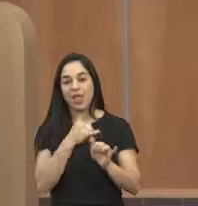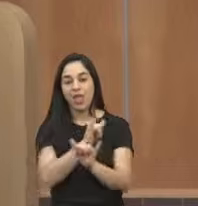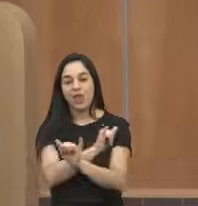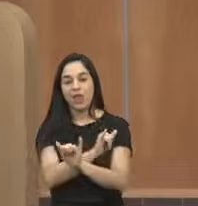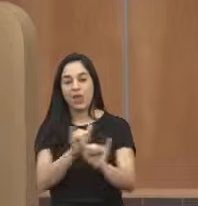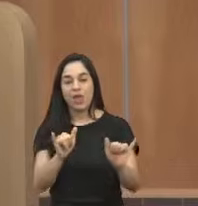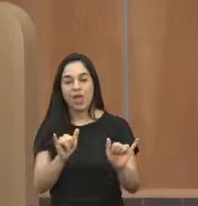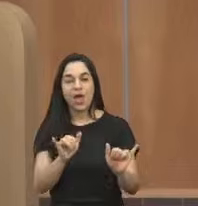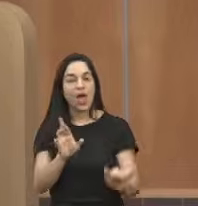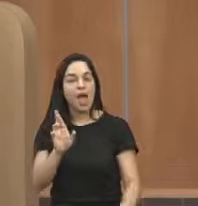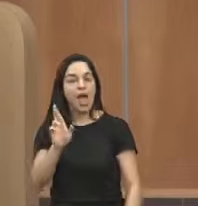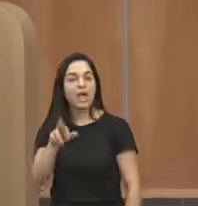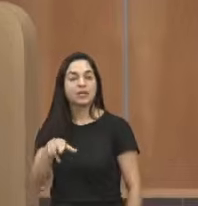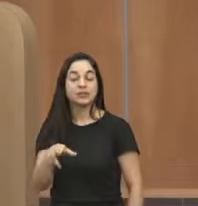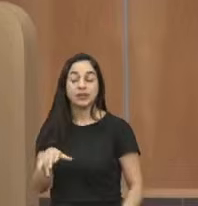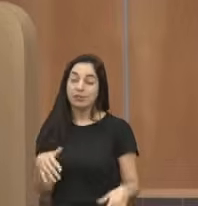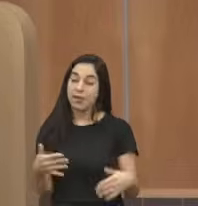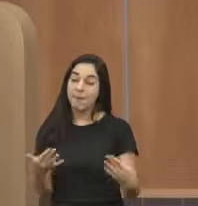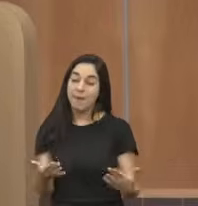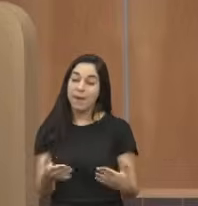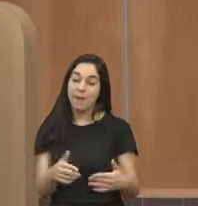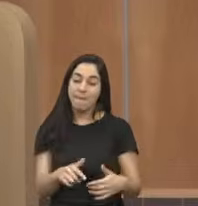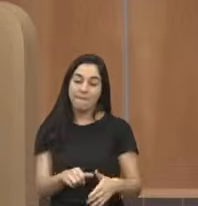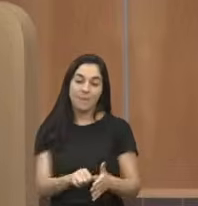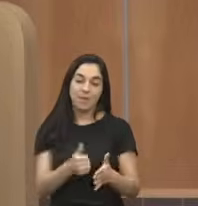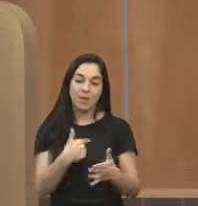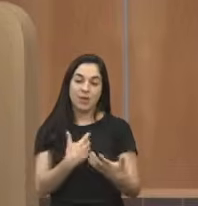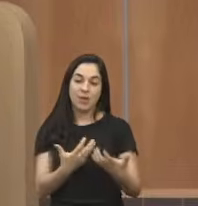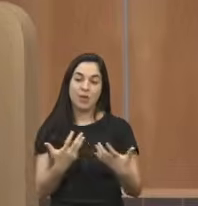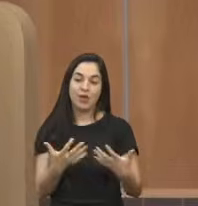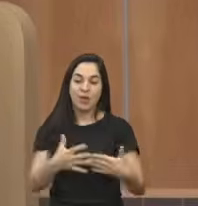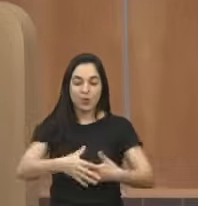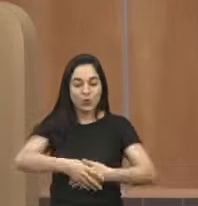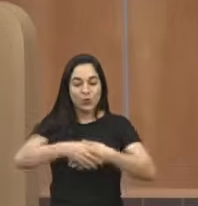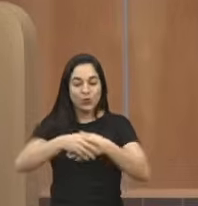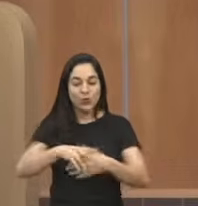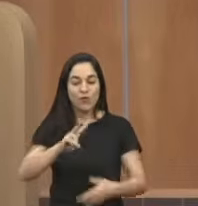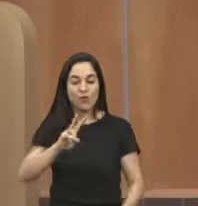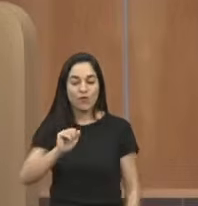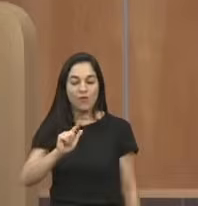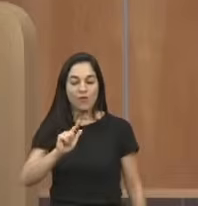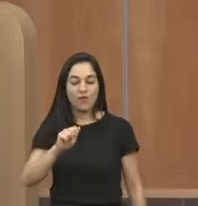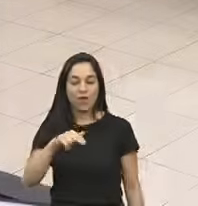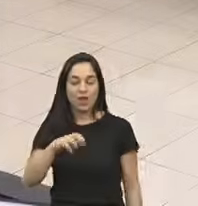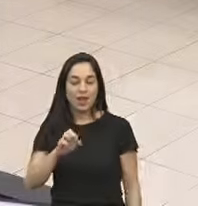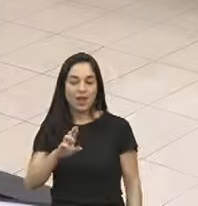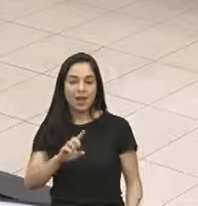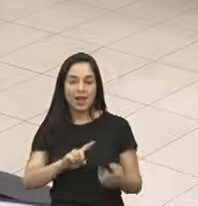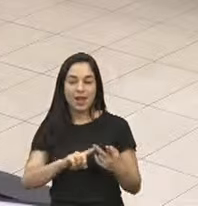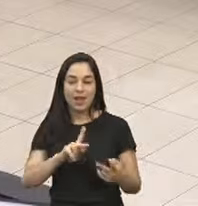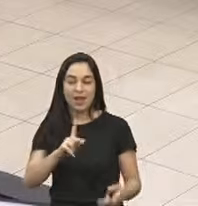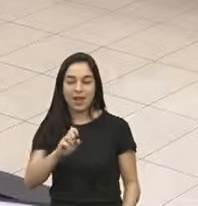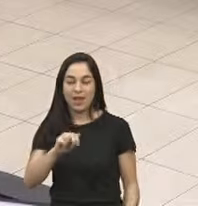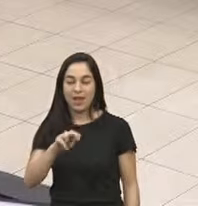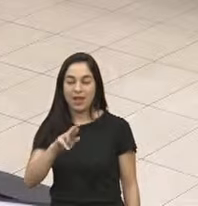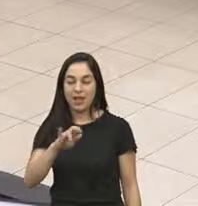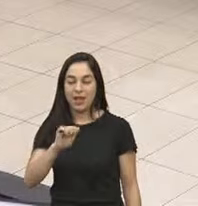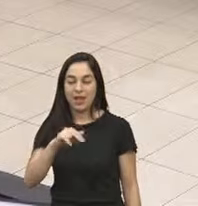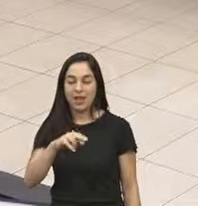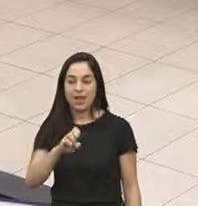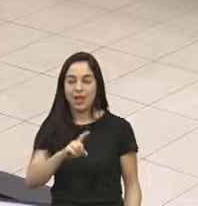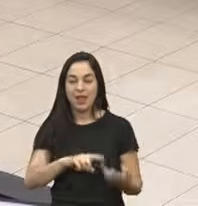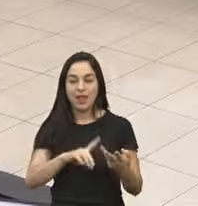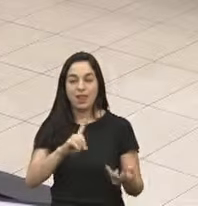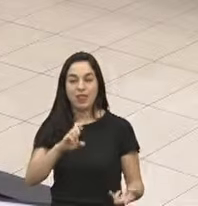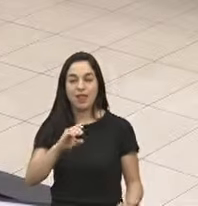os motivos, né? Mas primeiro quero cumprimentar o Wagner, a Henriane, a Débora, que são corretores de